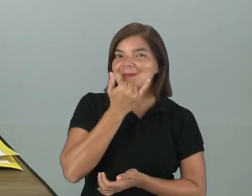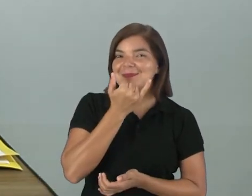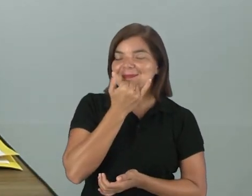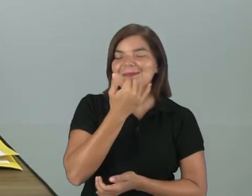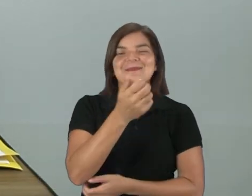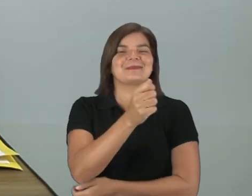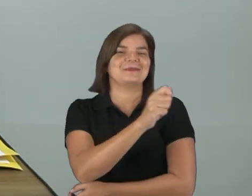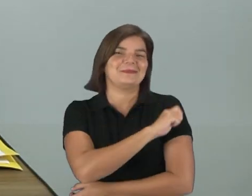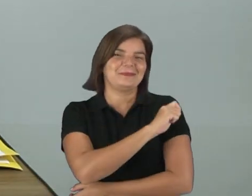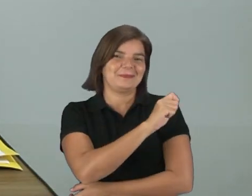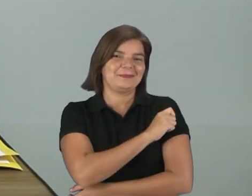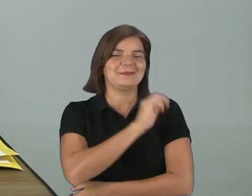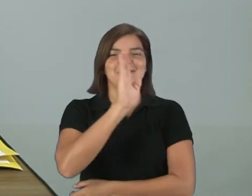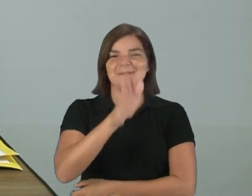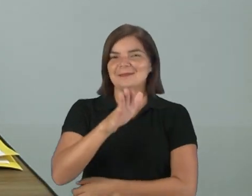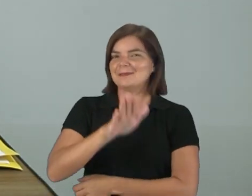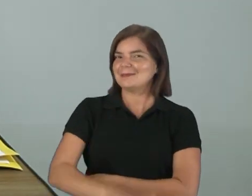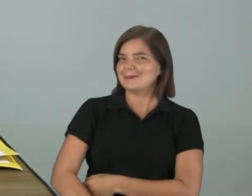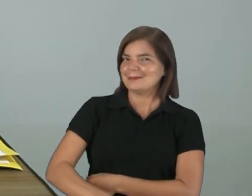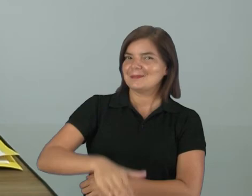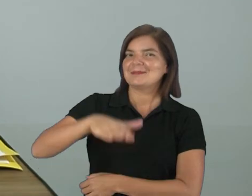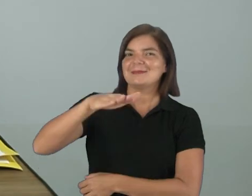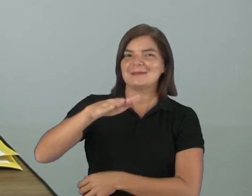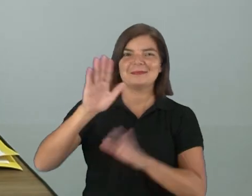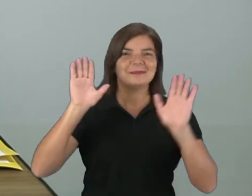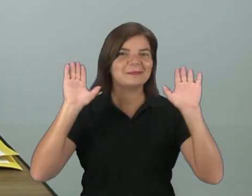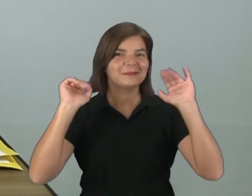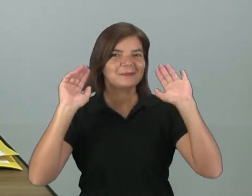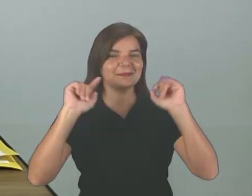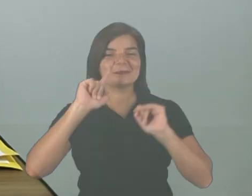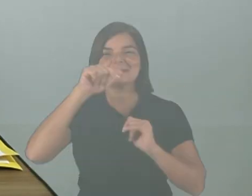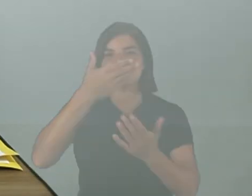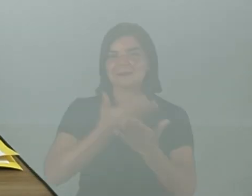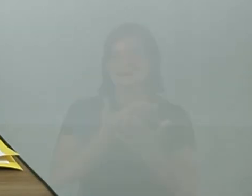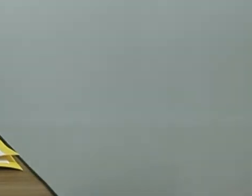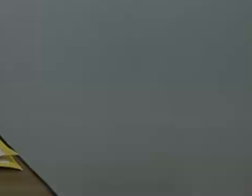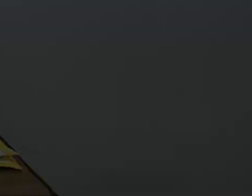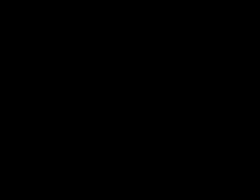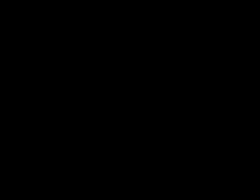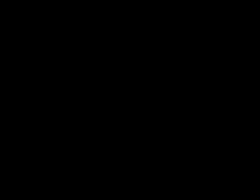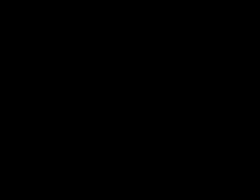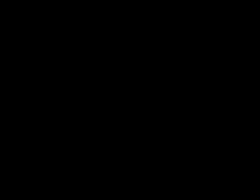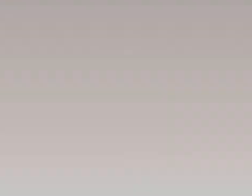estudantes, né? Já estão crescidinhos. Até a nossa próxima aula.